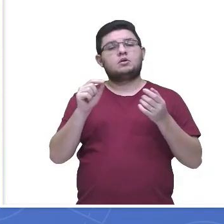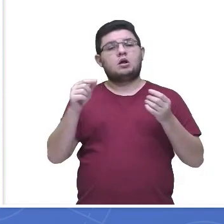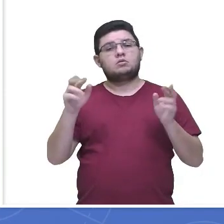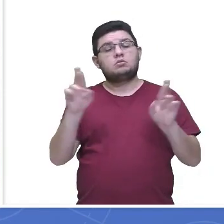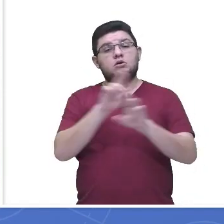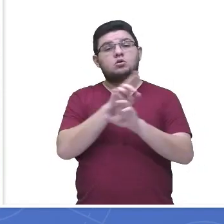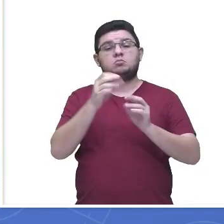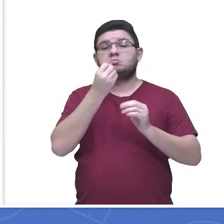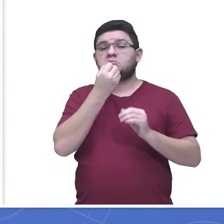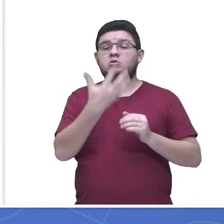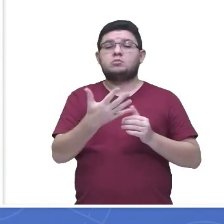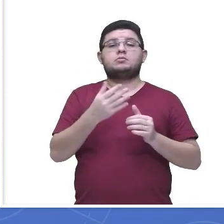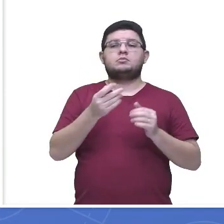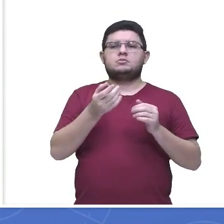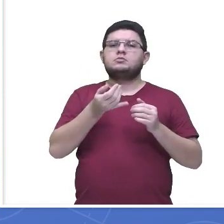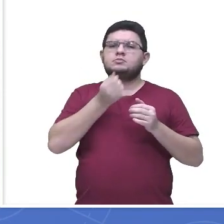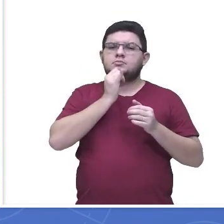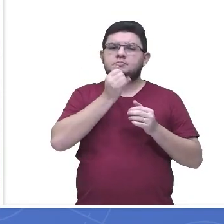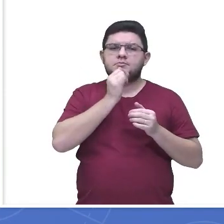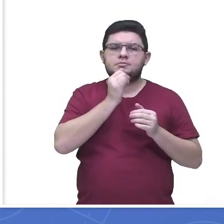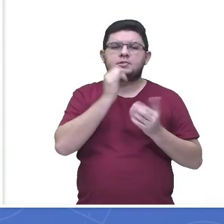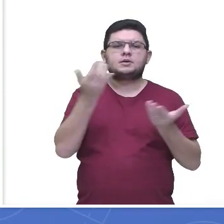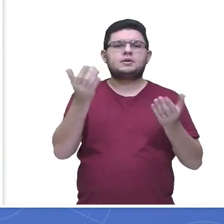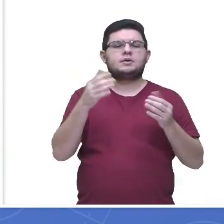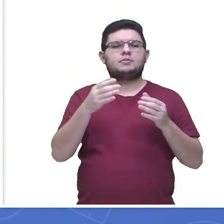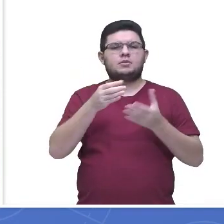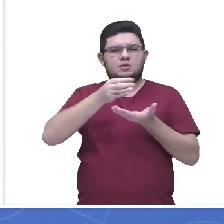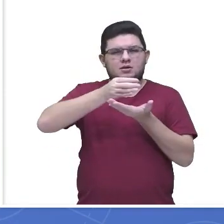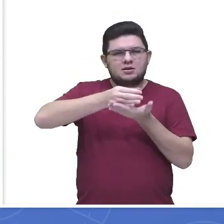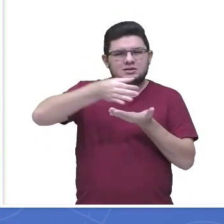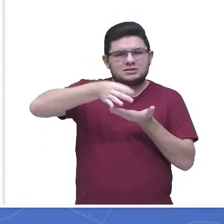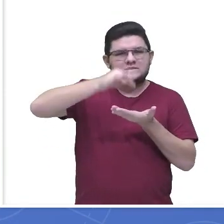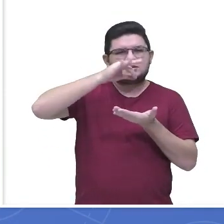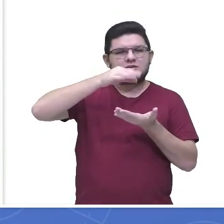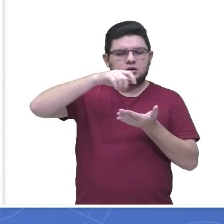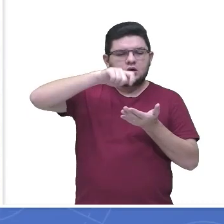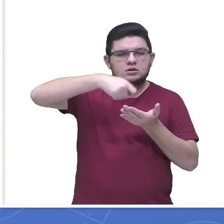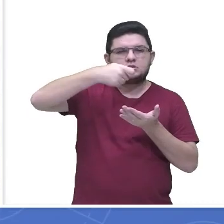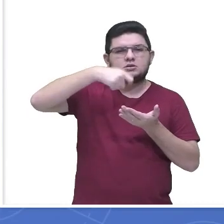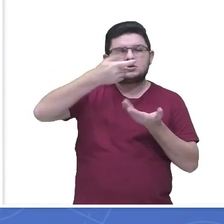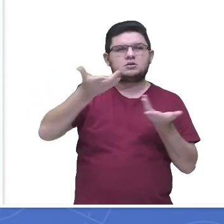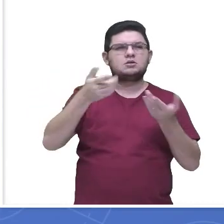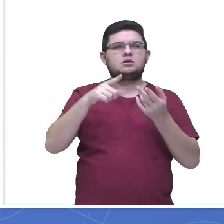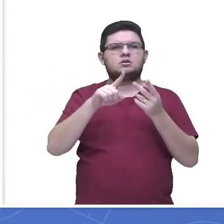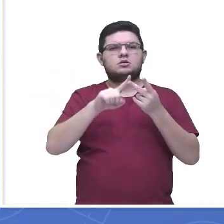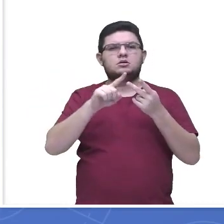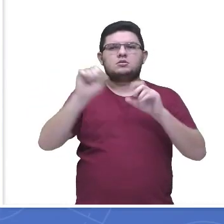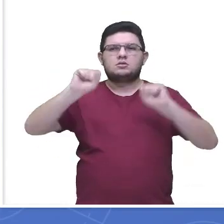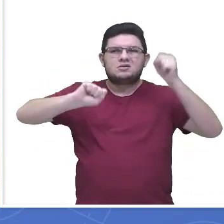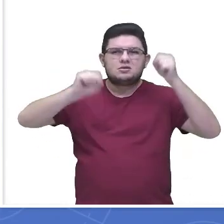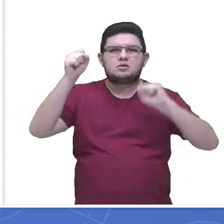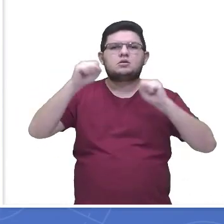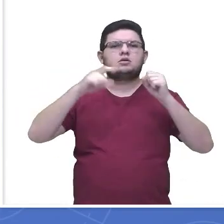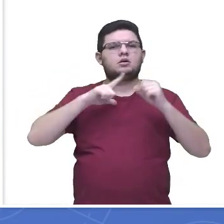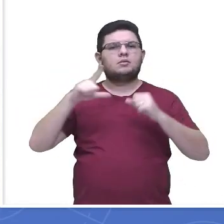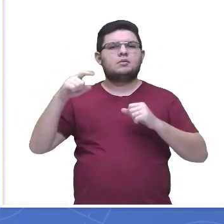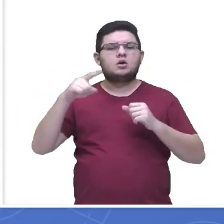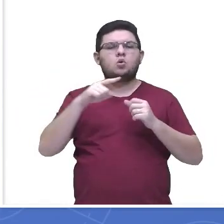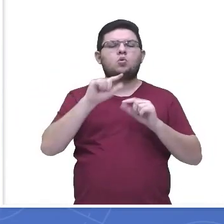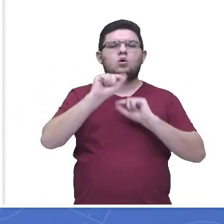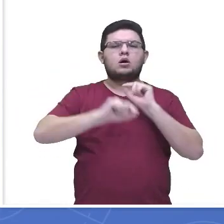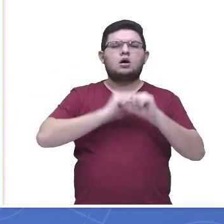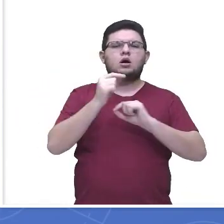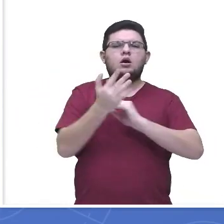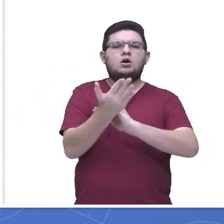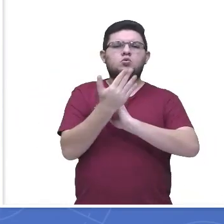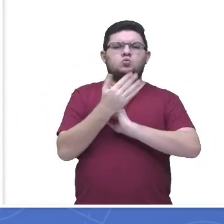Como, por exemplo, a bactéria no iogurte, né? Bactérias que são utilizadas ali na indústria para o nosso bem, vamos